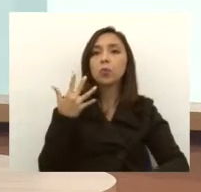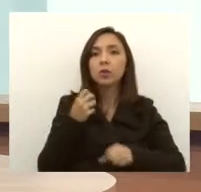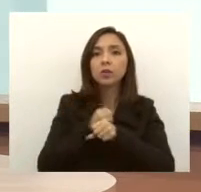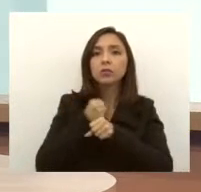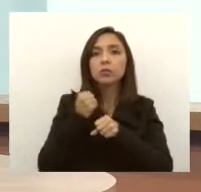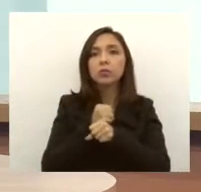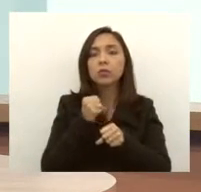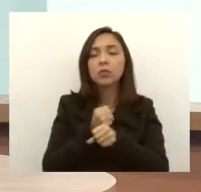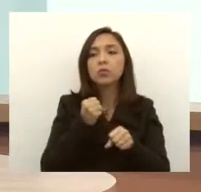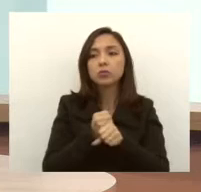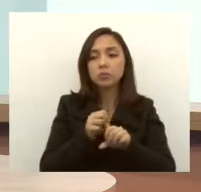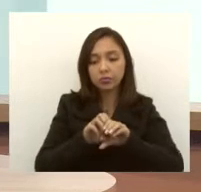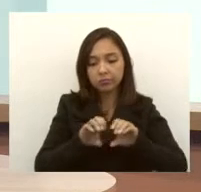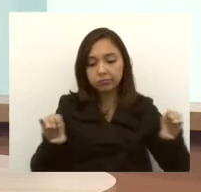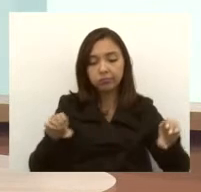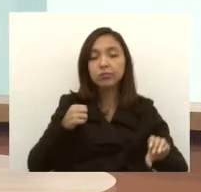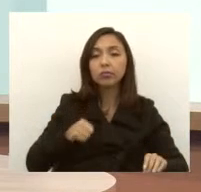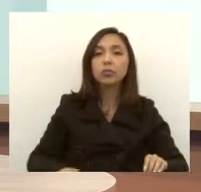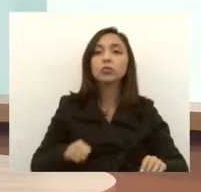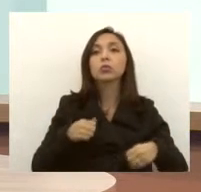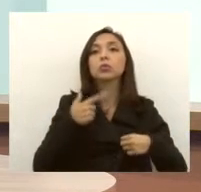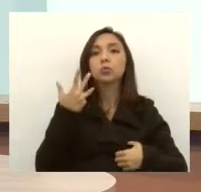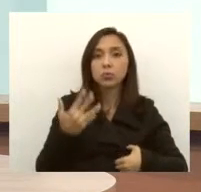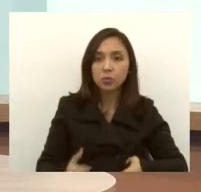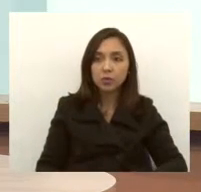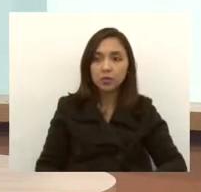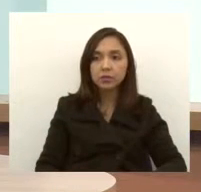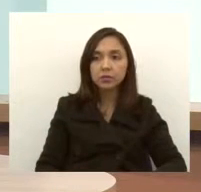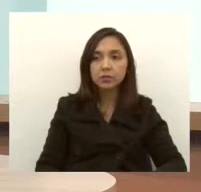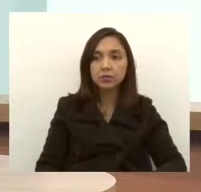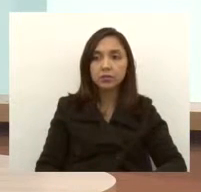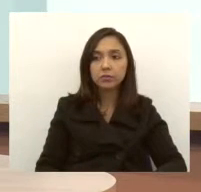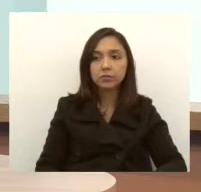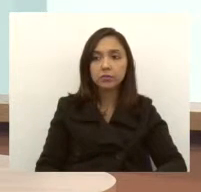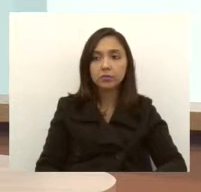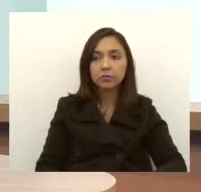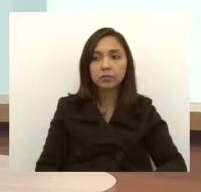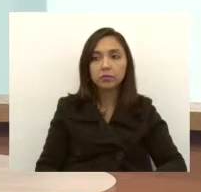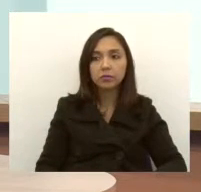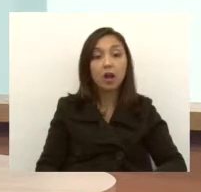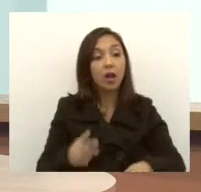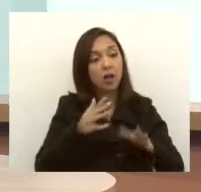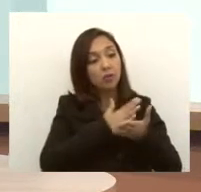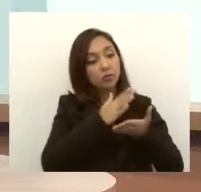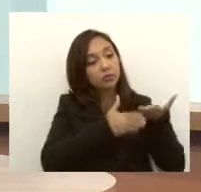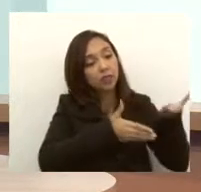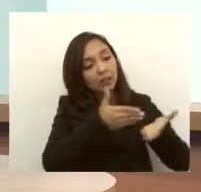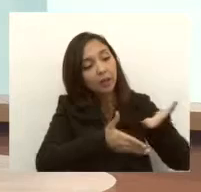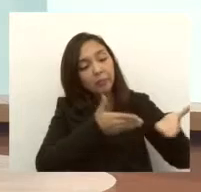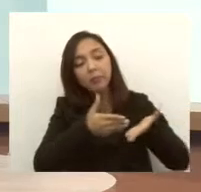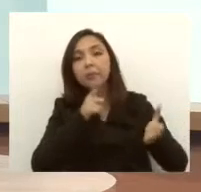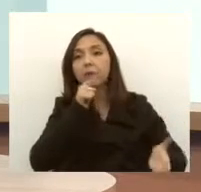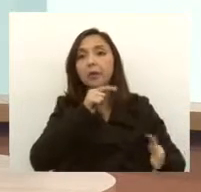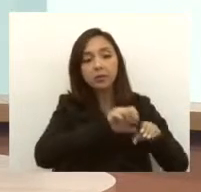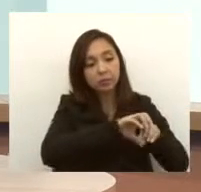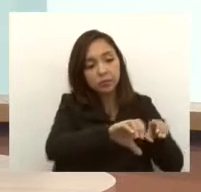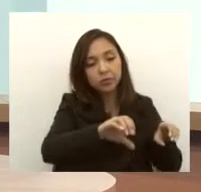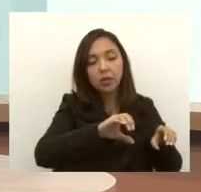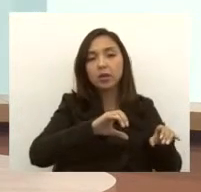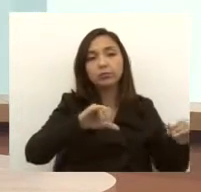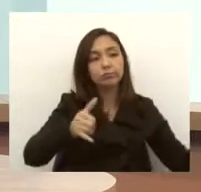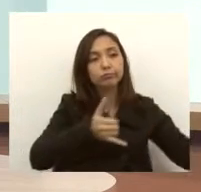de esgoto aqui no nosso município. As estações de tratamento de esgoto não